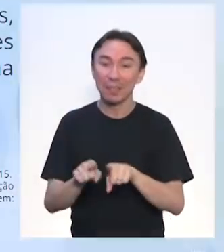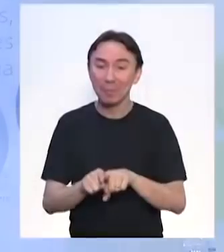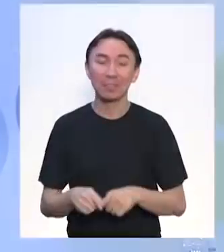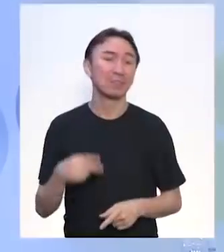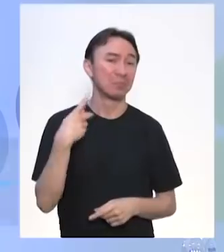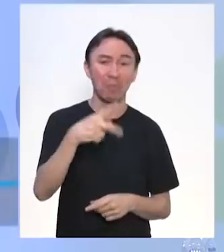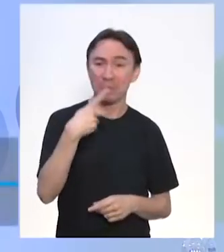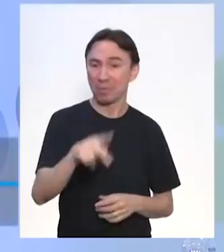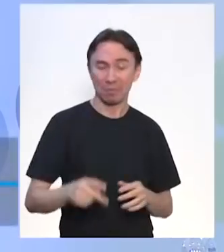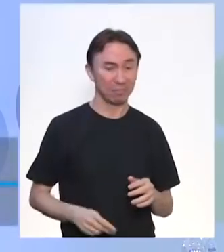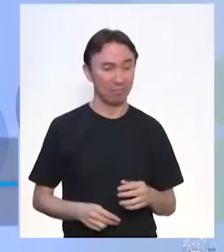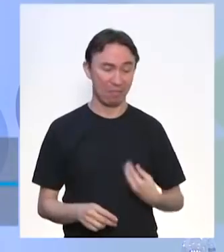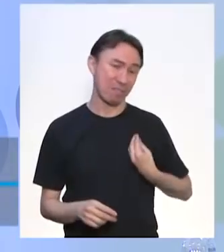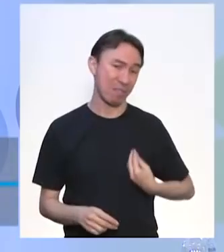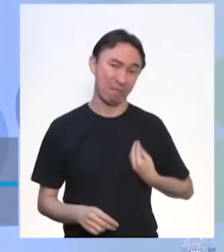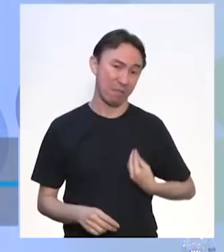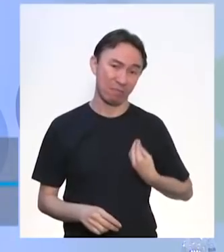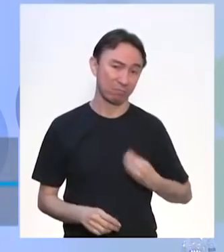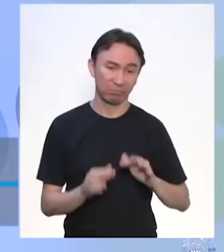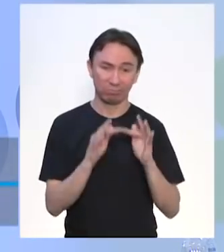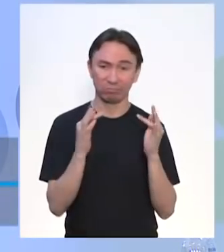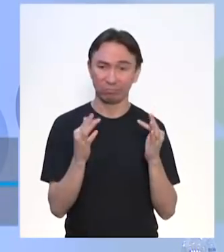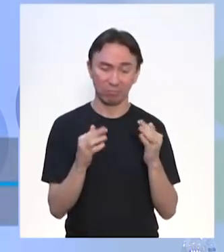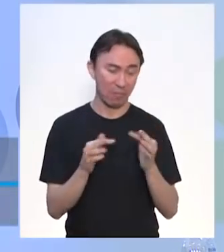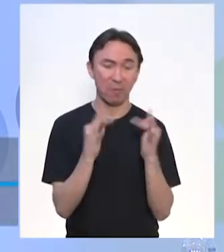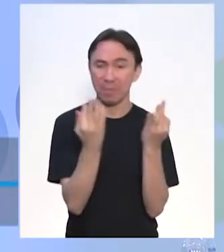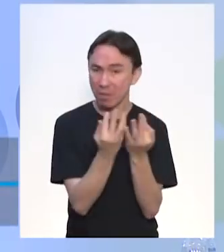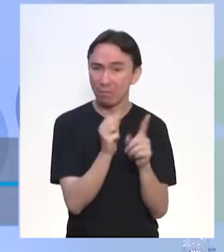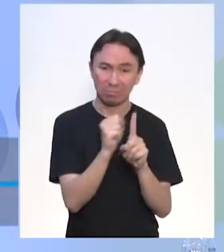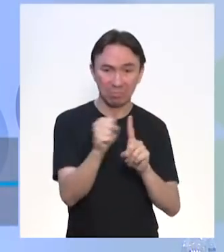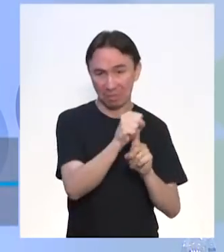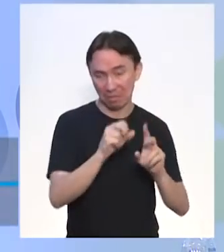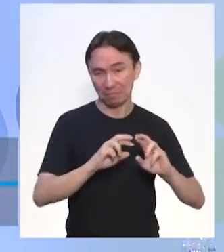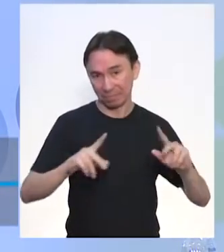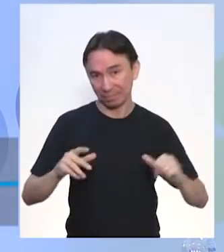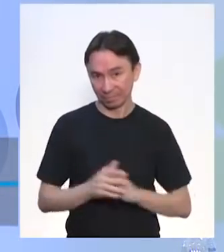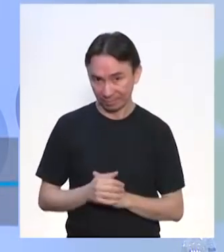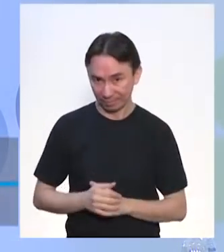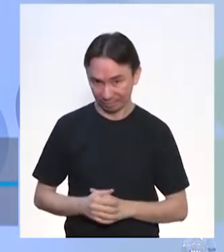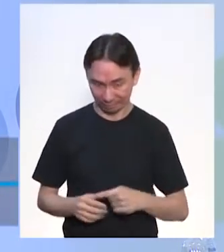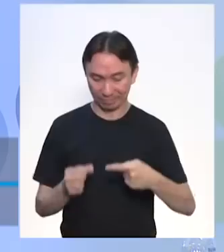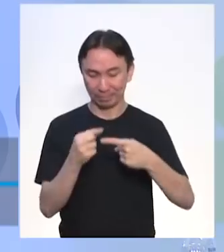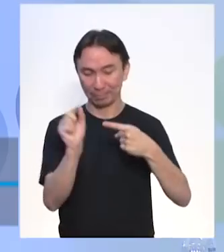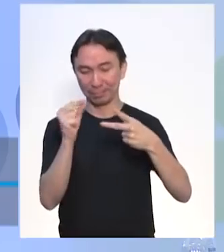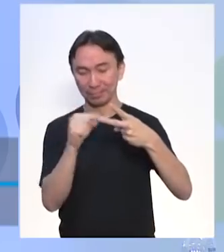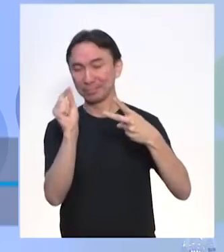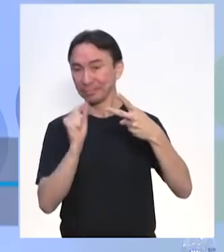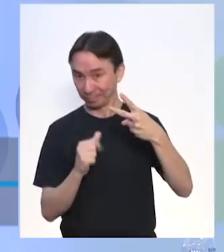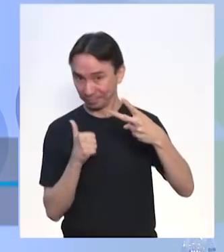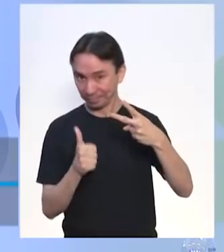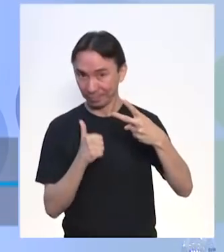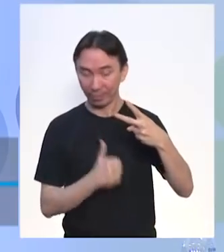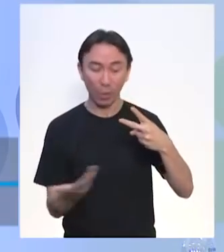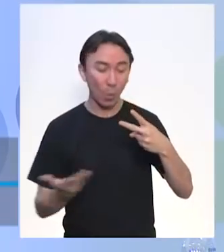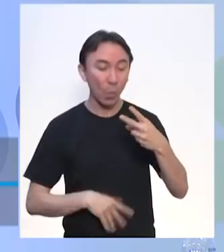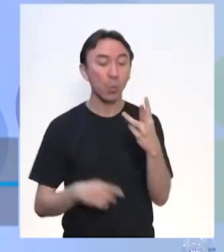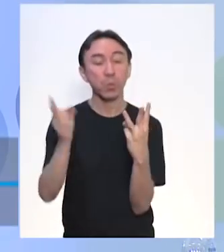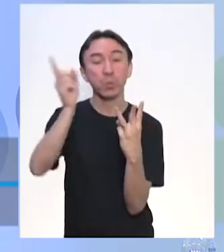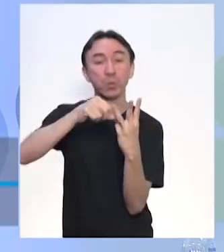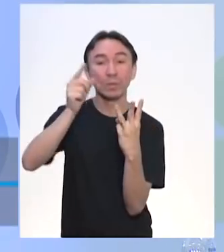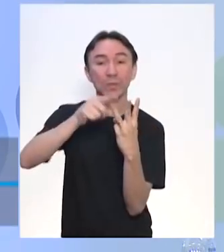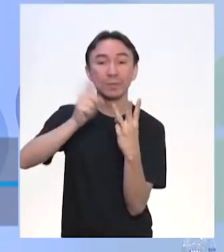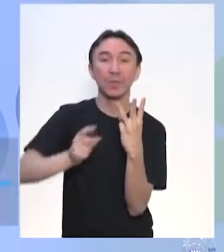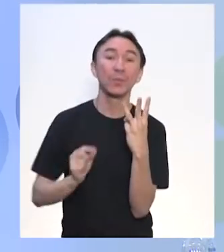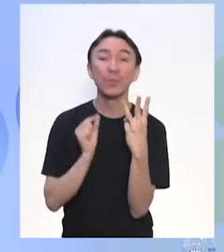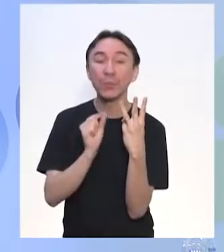em sociedade. Segundo eixo, este do aprender a fazer. Vamos lá para o terceiro na tela para vocês, que